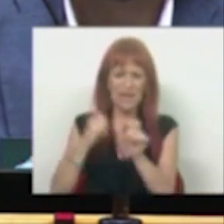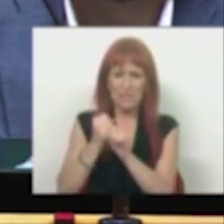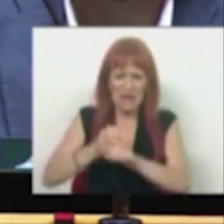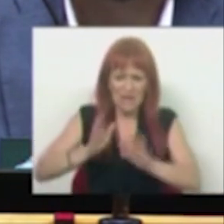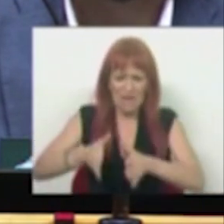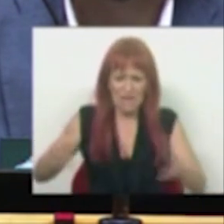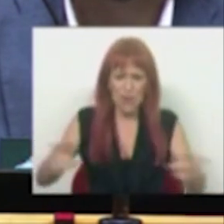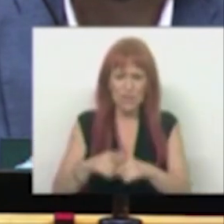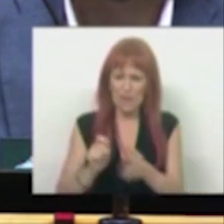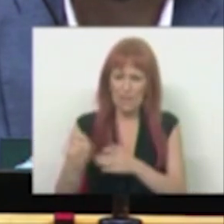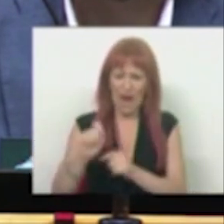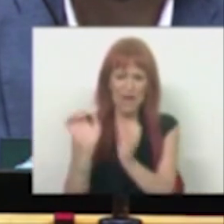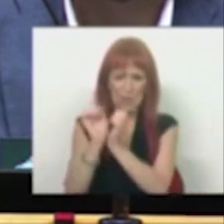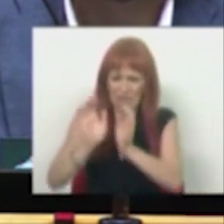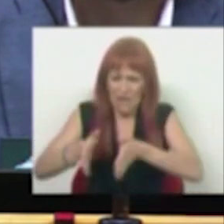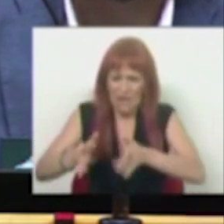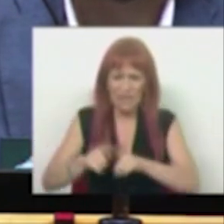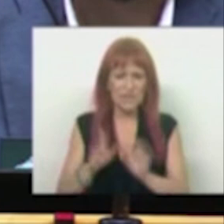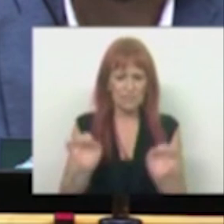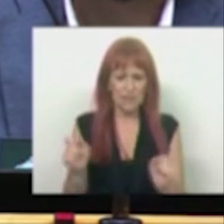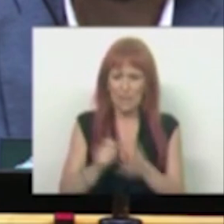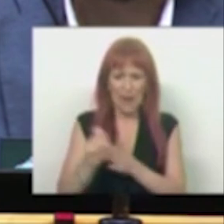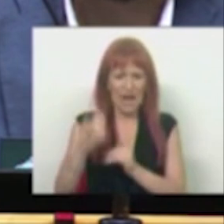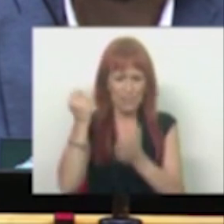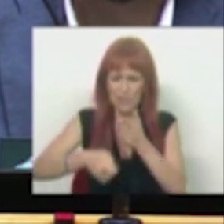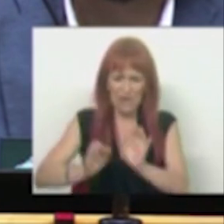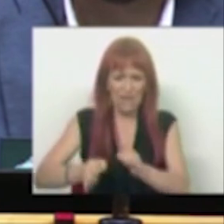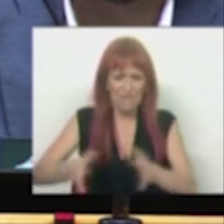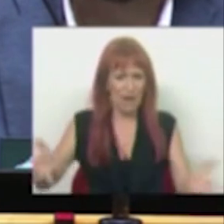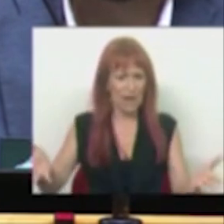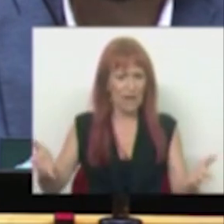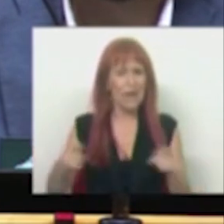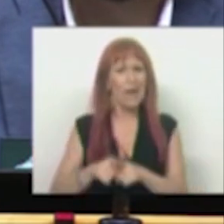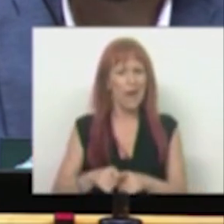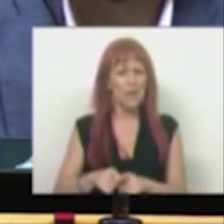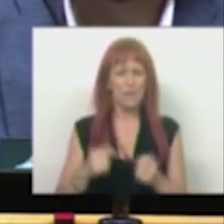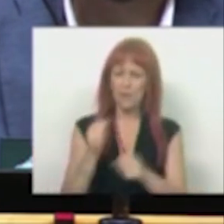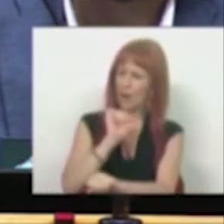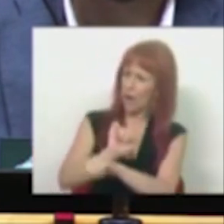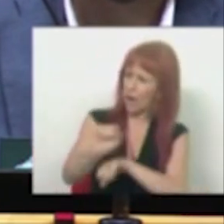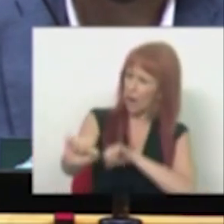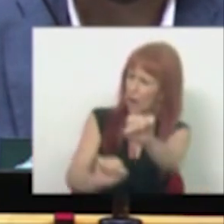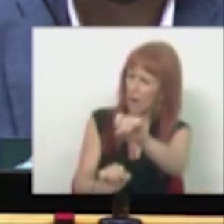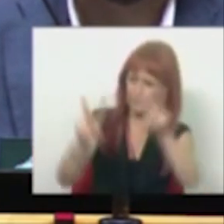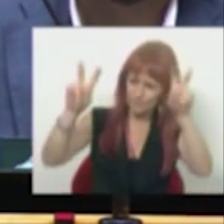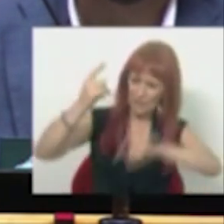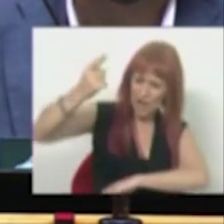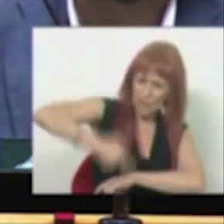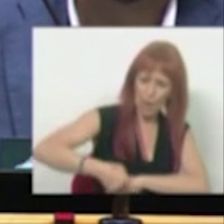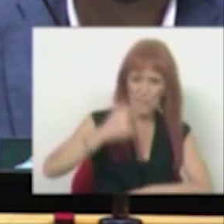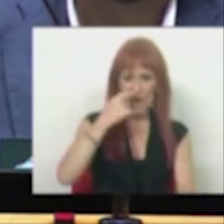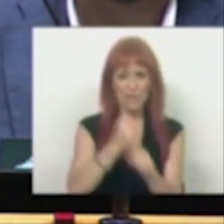trabalho, não tenha de pagar segurança social, não tenha de pagar impostos. Esta servidão que está a ser imposta